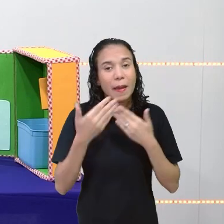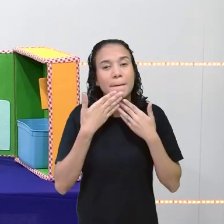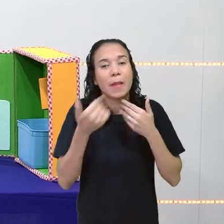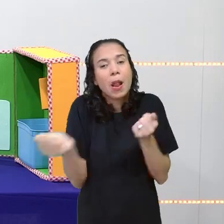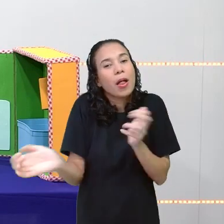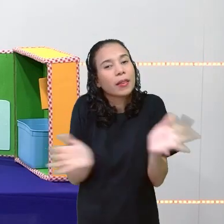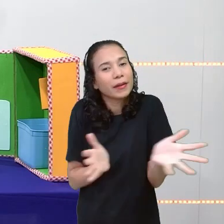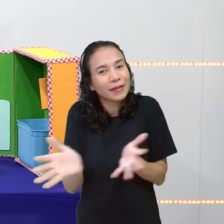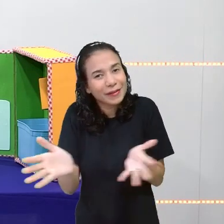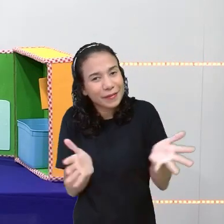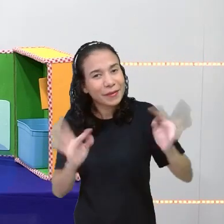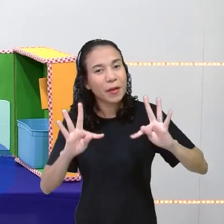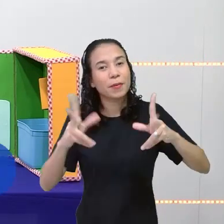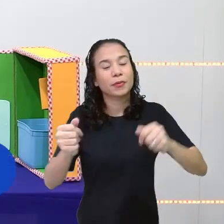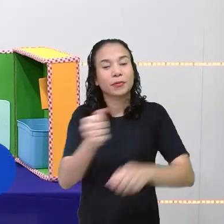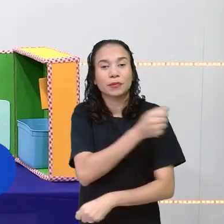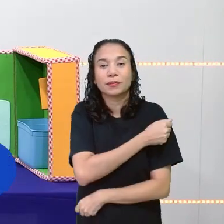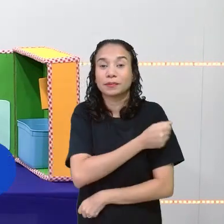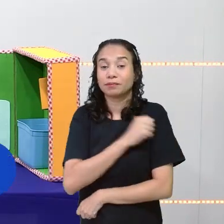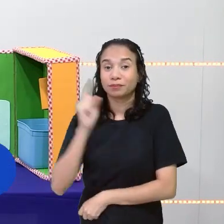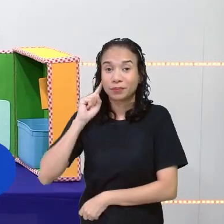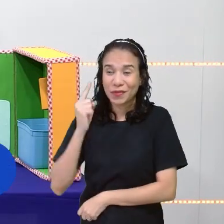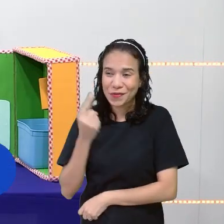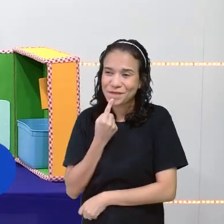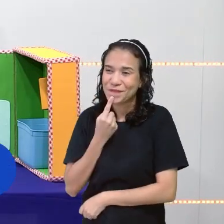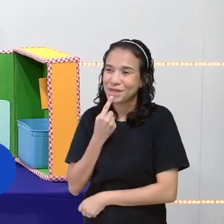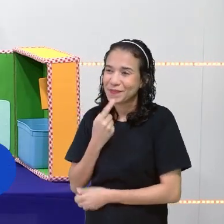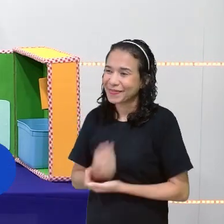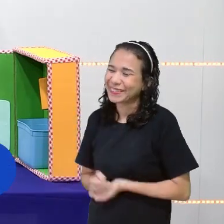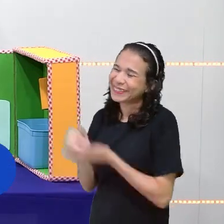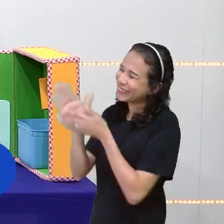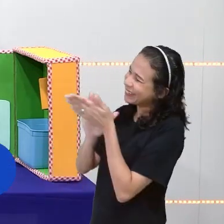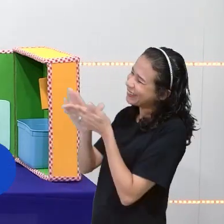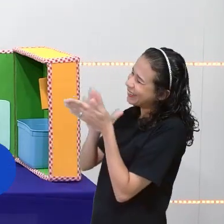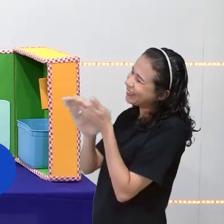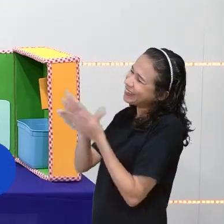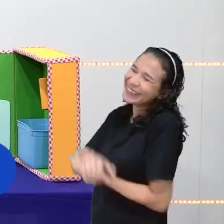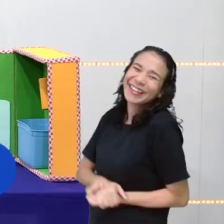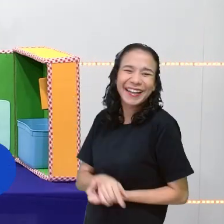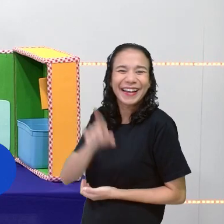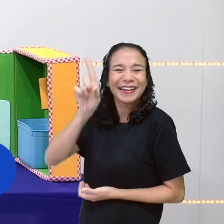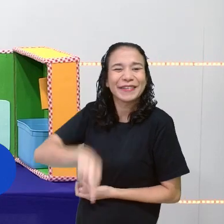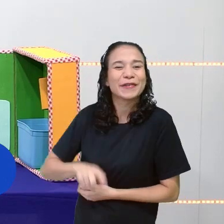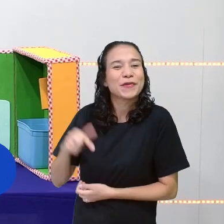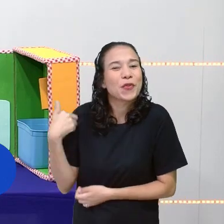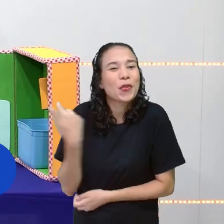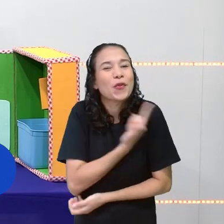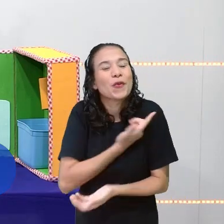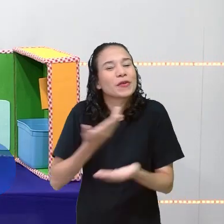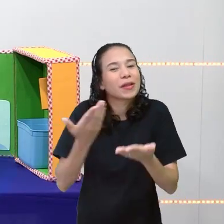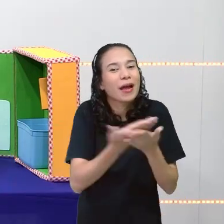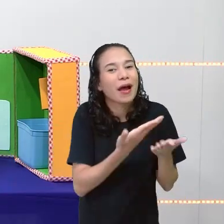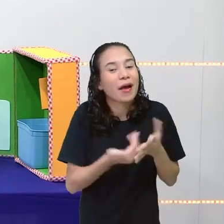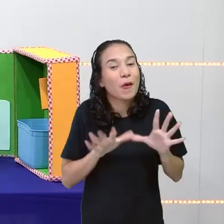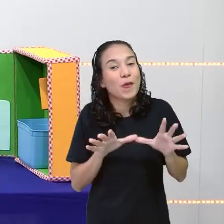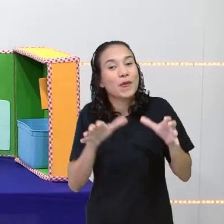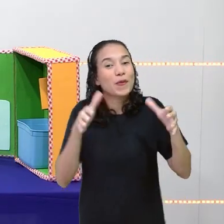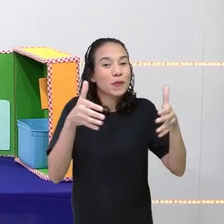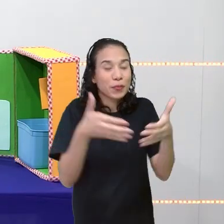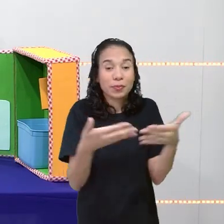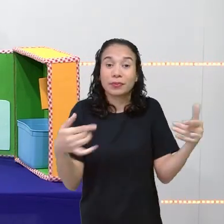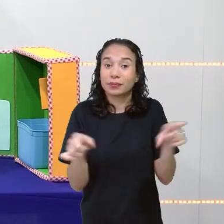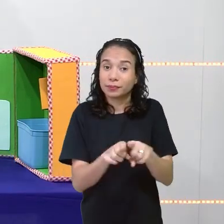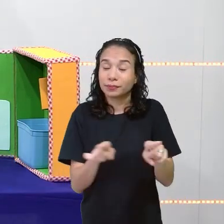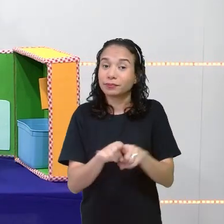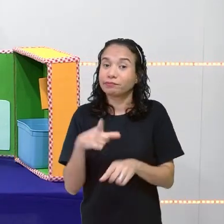mais acessível para todos os meus alunos surdos. Muito obrigada, Maria Helena, por fazer parte da nossa equipe, por poder